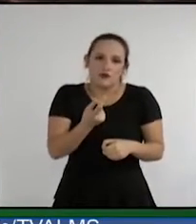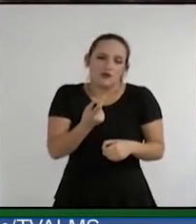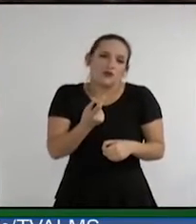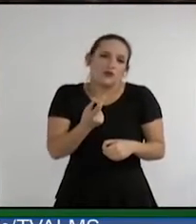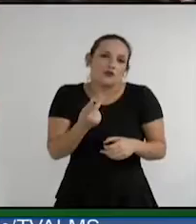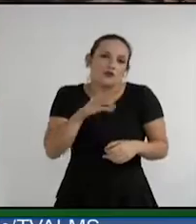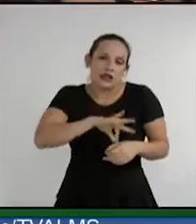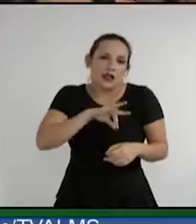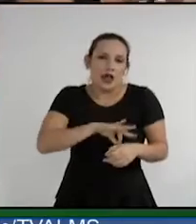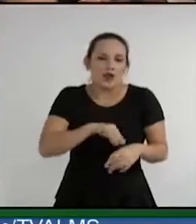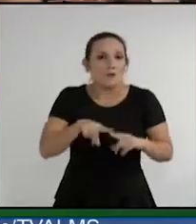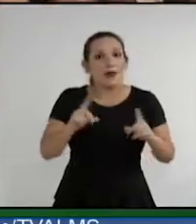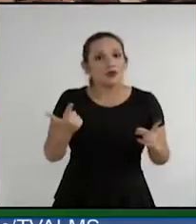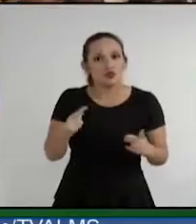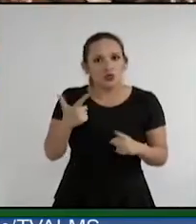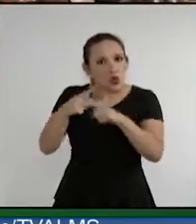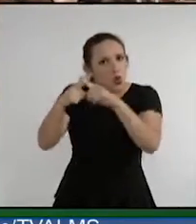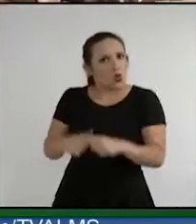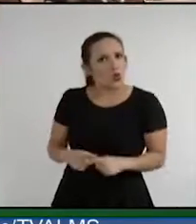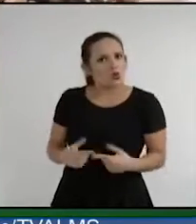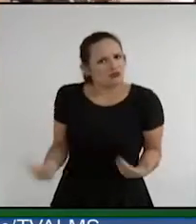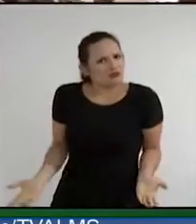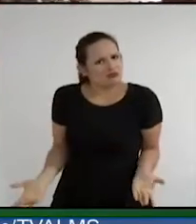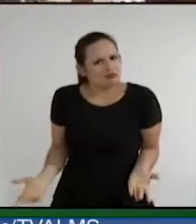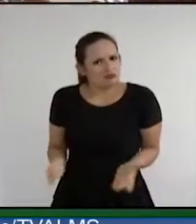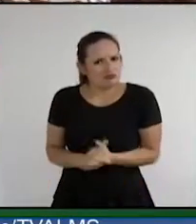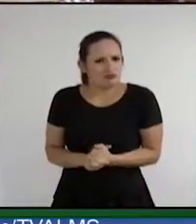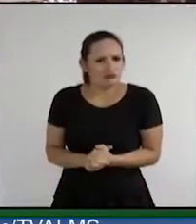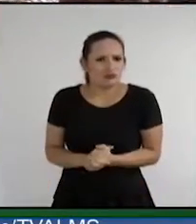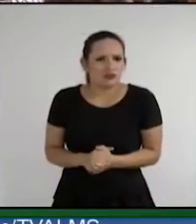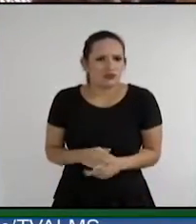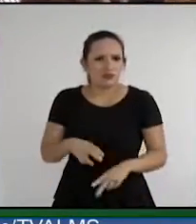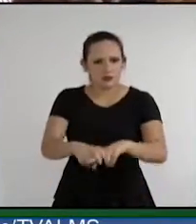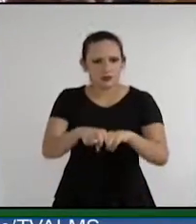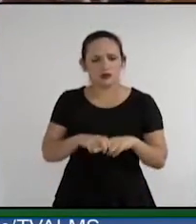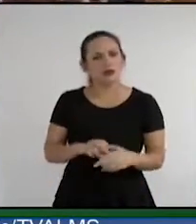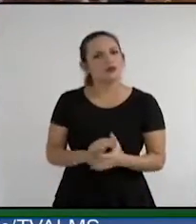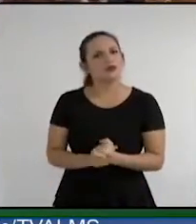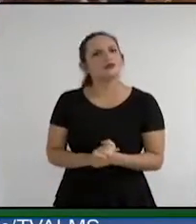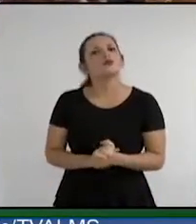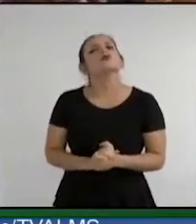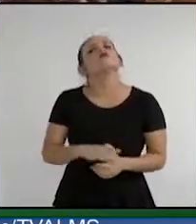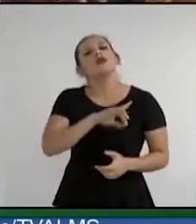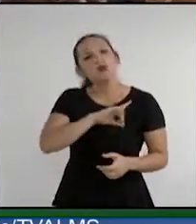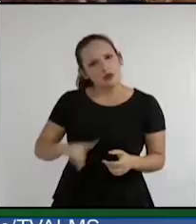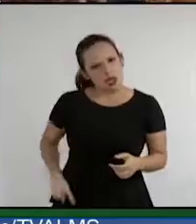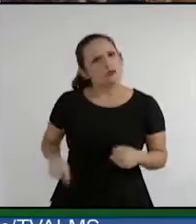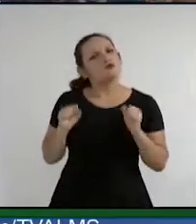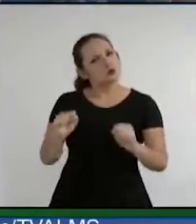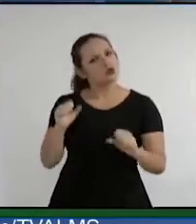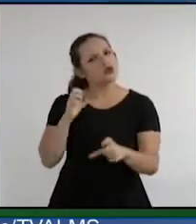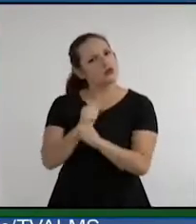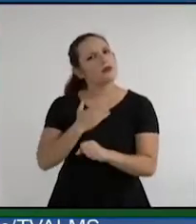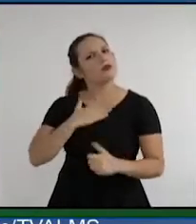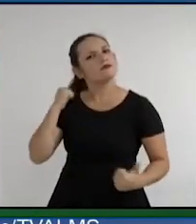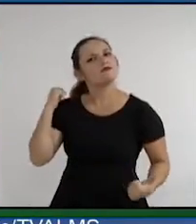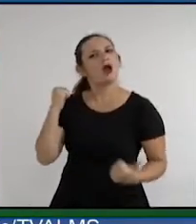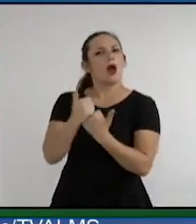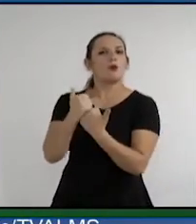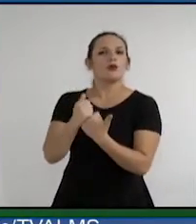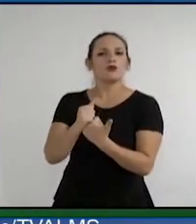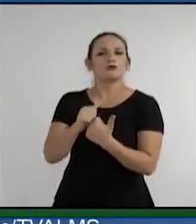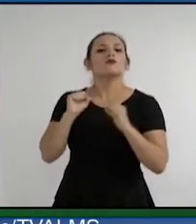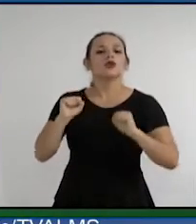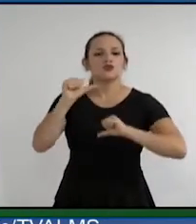Vou terminar, senhor presidente. Então, deputado, pode contar com o meu apoio para modificar e resolver